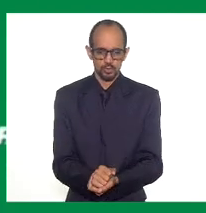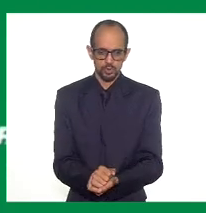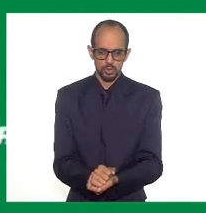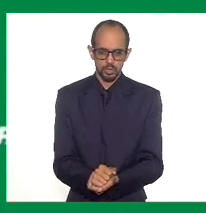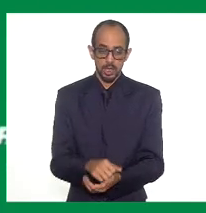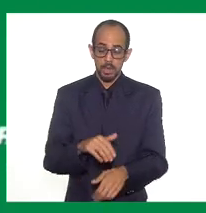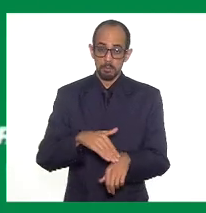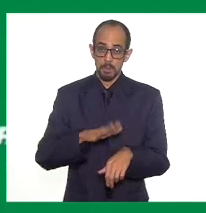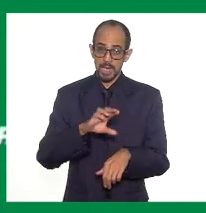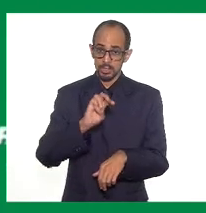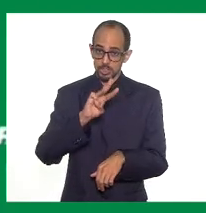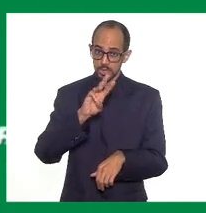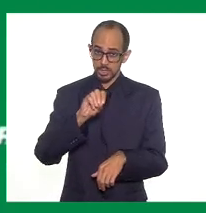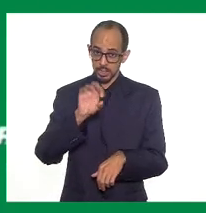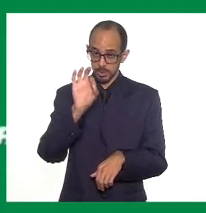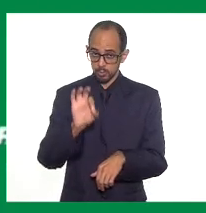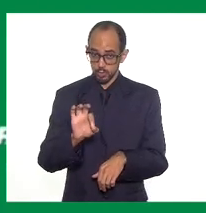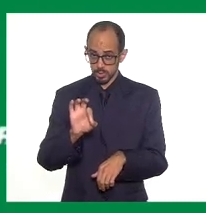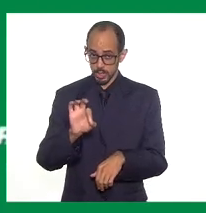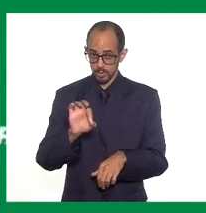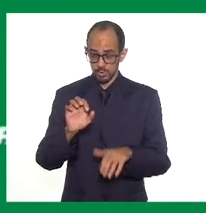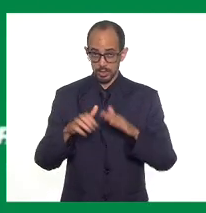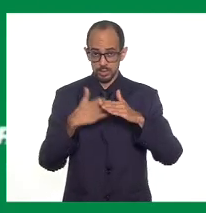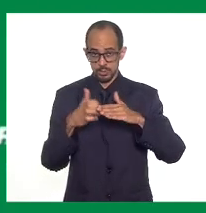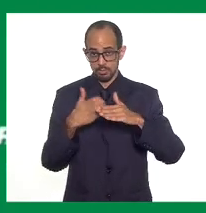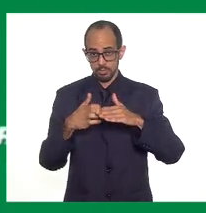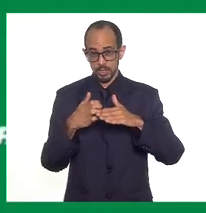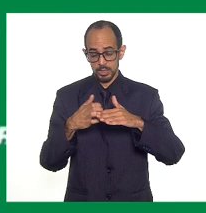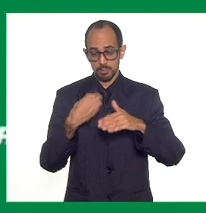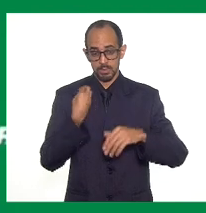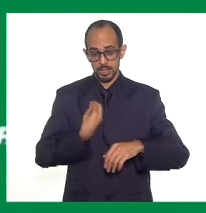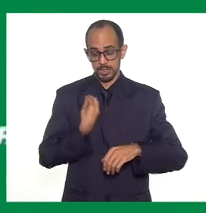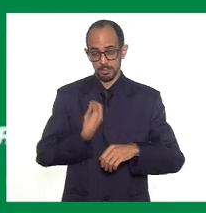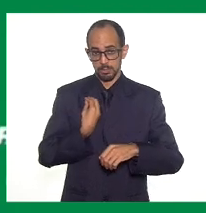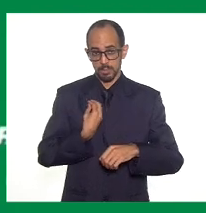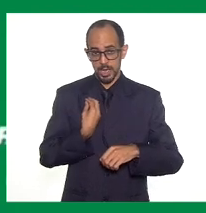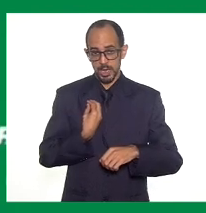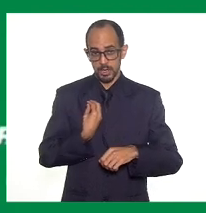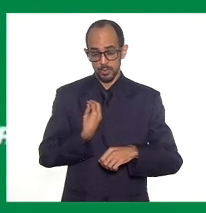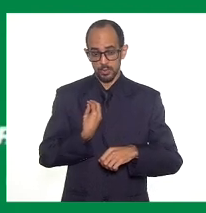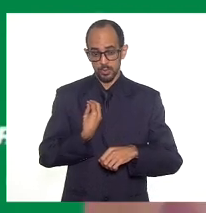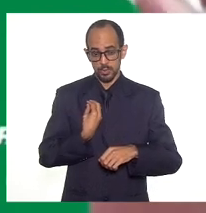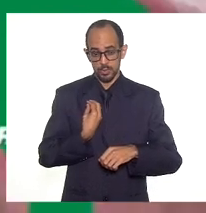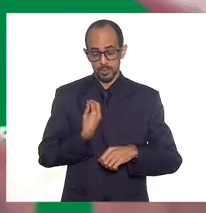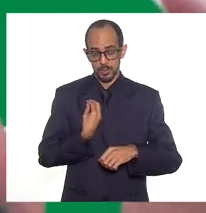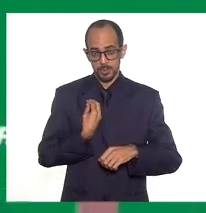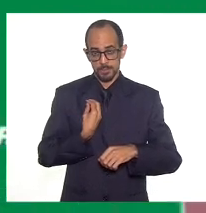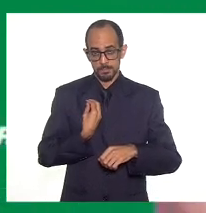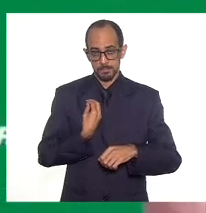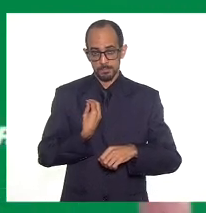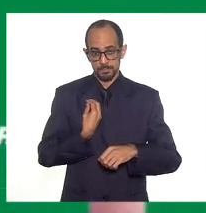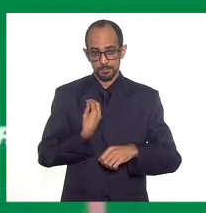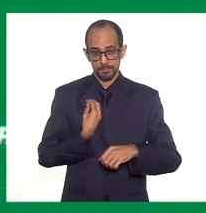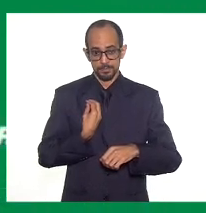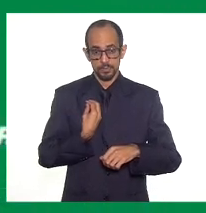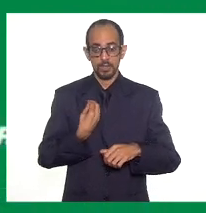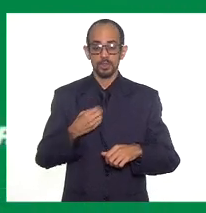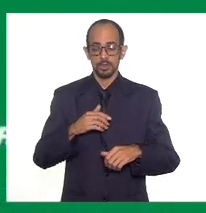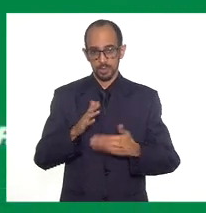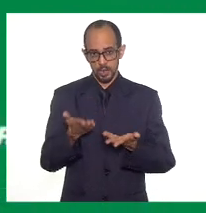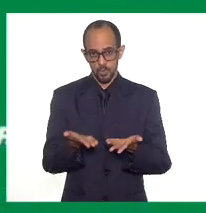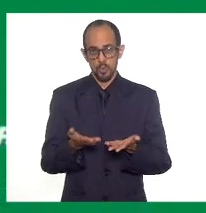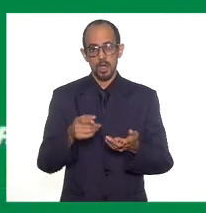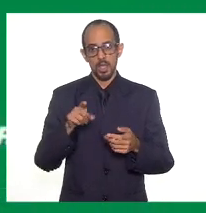de 30% das empresas que participaram dessas iniciativas são do estado do Rio de Janeiro, né? A gente faz ali a apresentação do plano de negócios